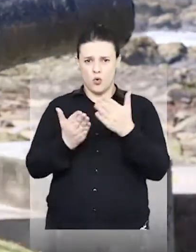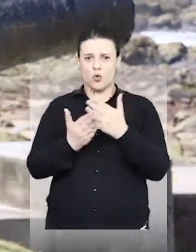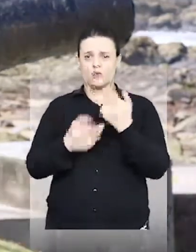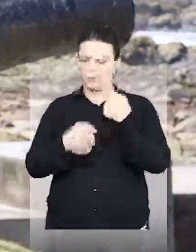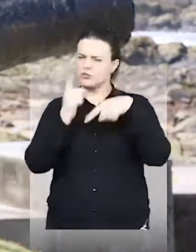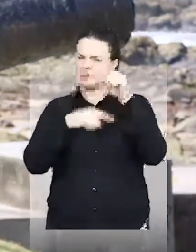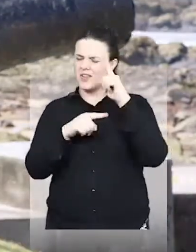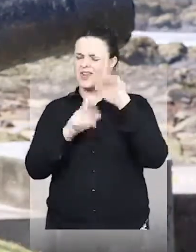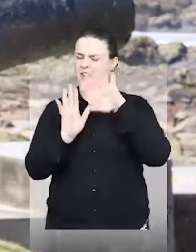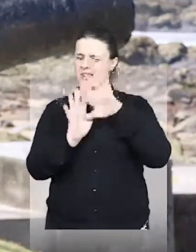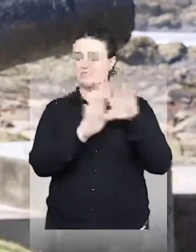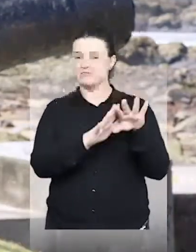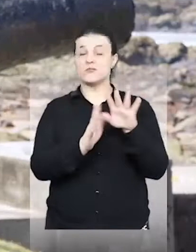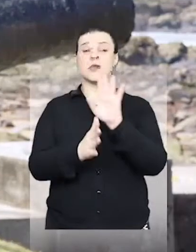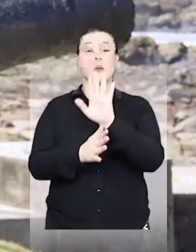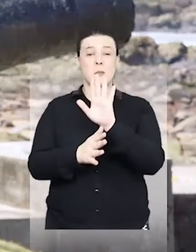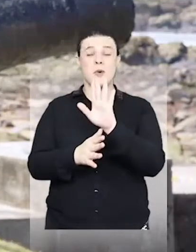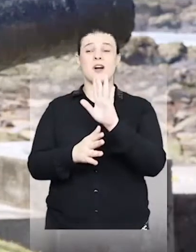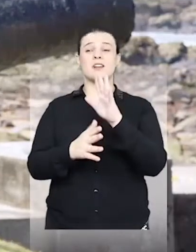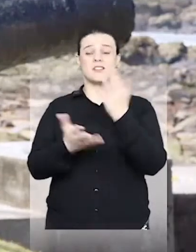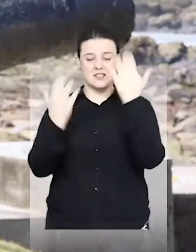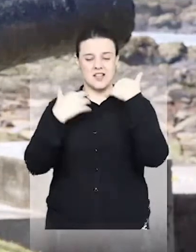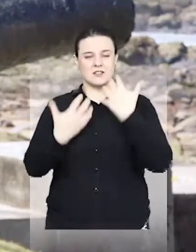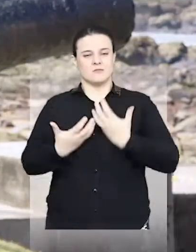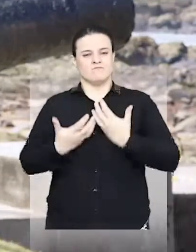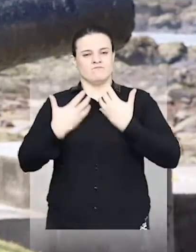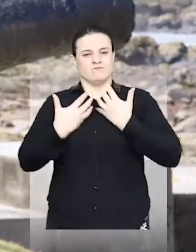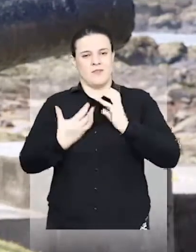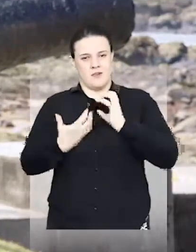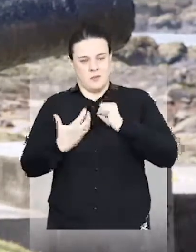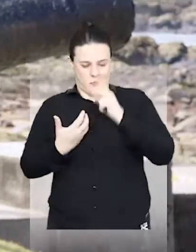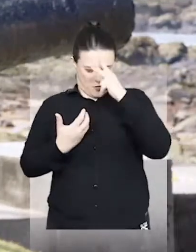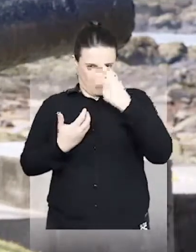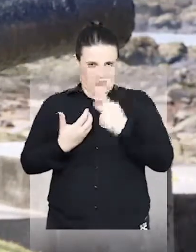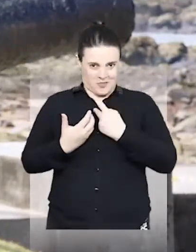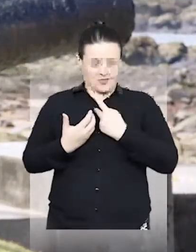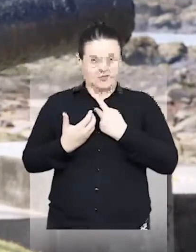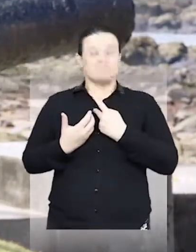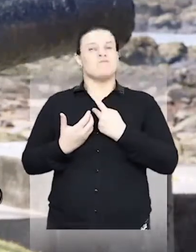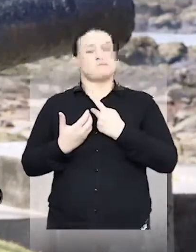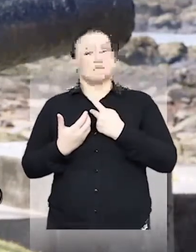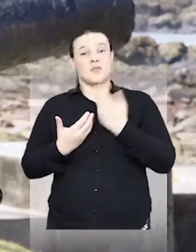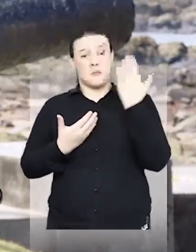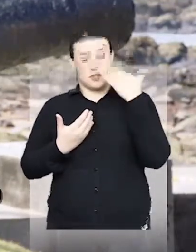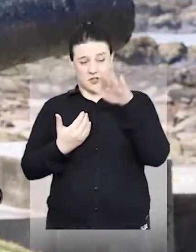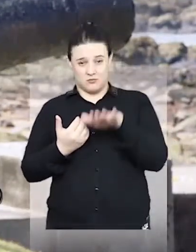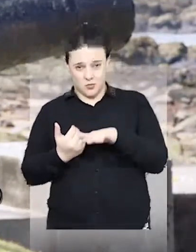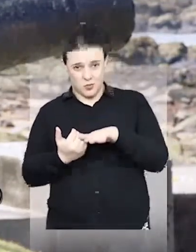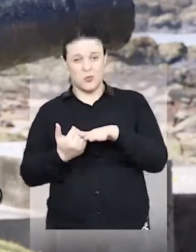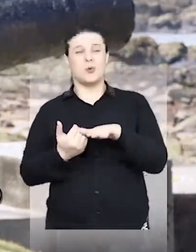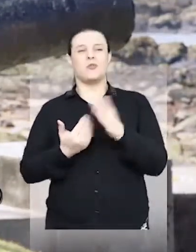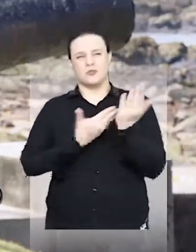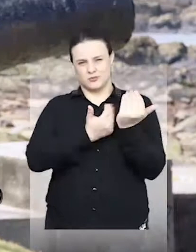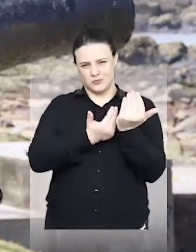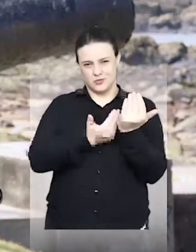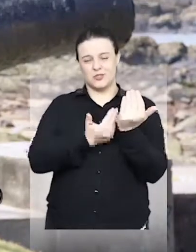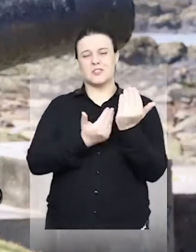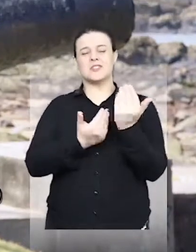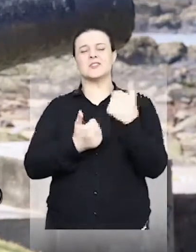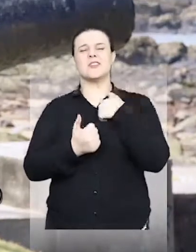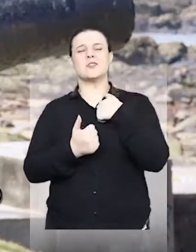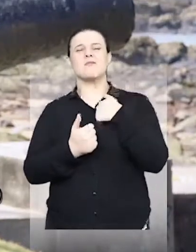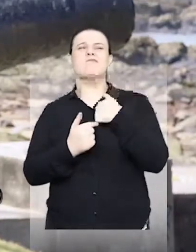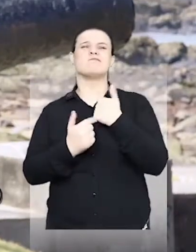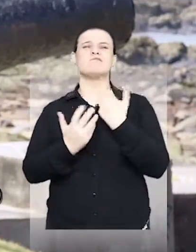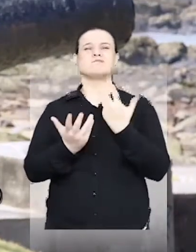eu superei isso, mas eu acho que é questão da autoestima, né? Por muito quando eu era mais novo, quando eu era